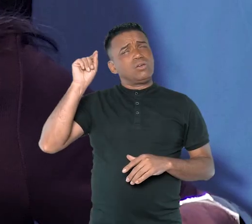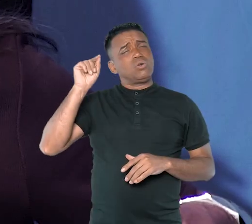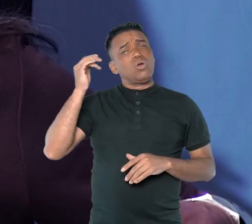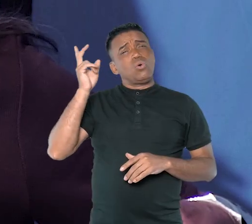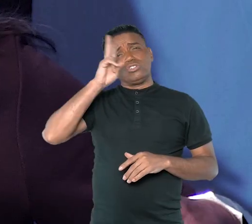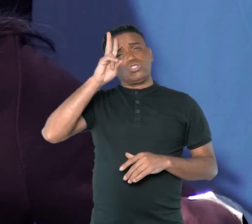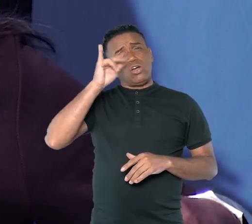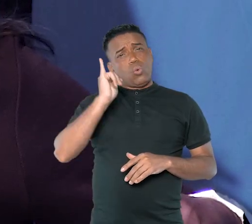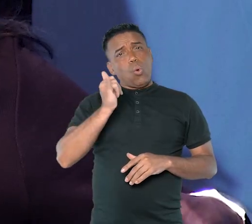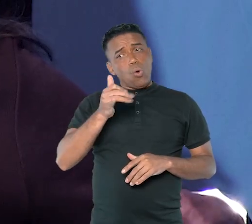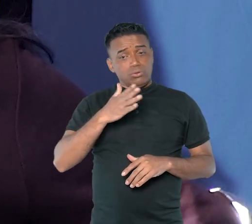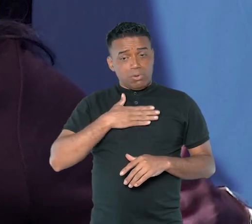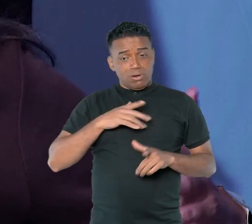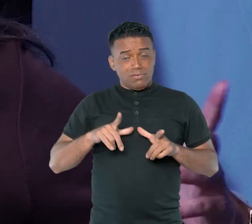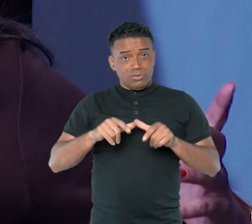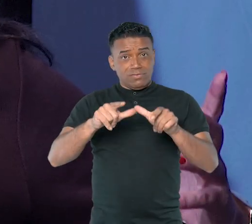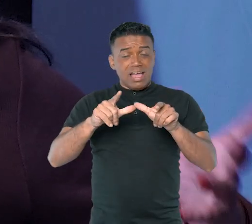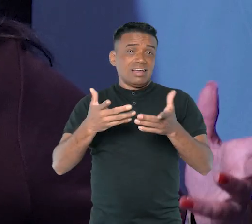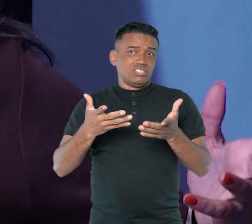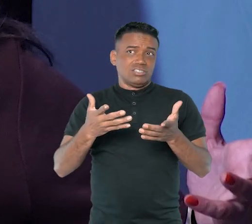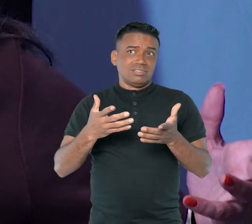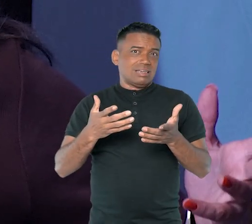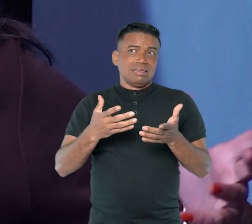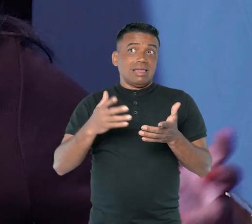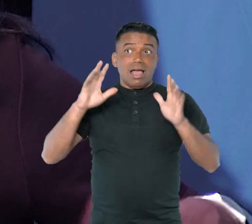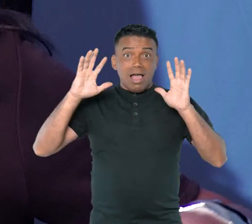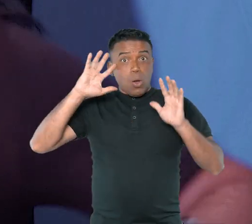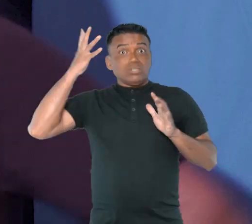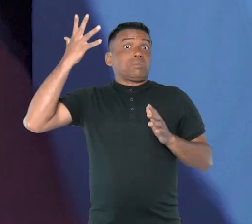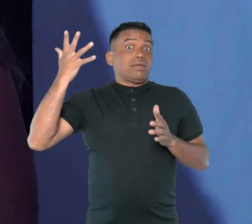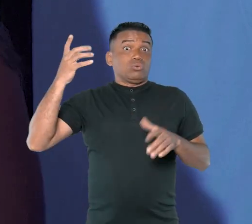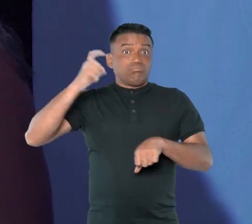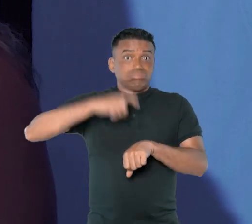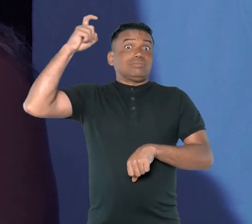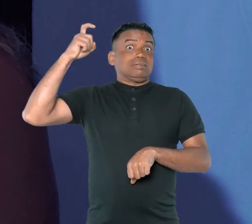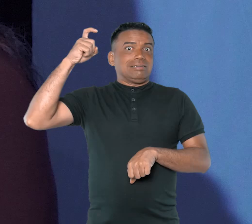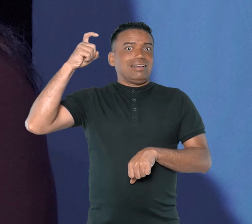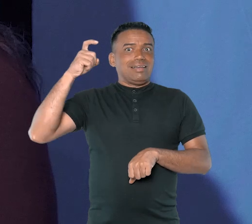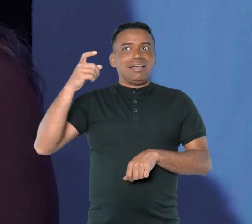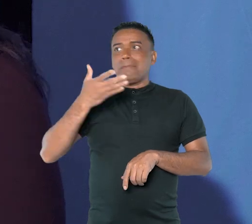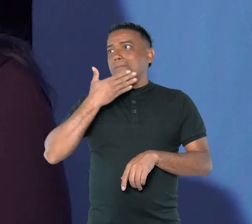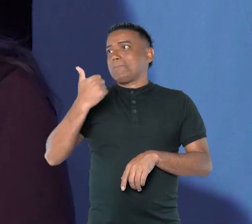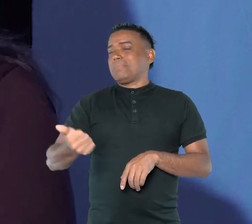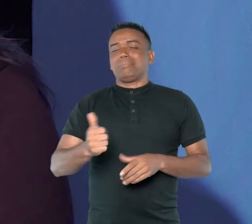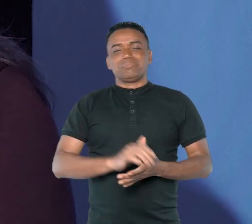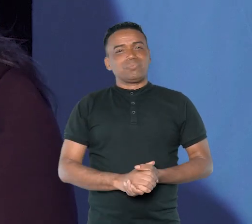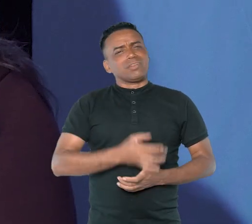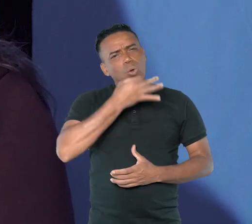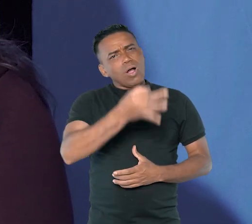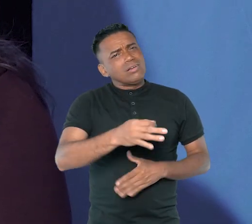livro de viagens em que o acaso foi um ótimo anfitrião, né? Porque eu acho que uma das coisas